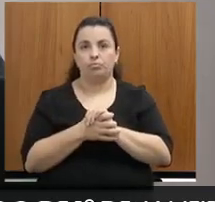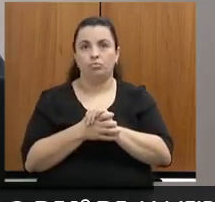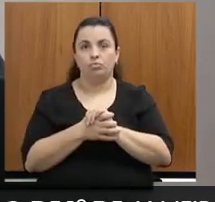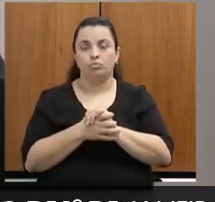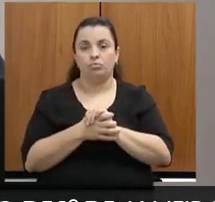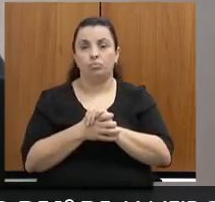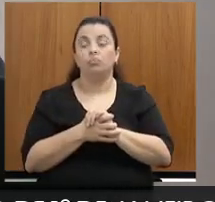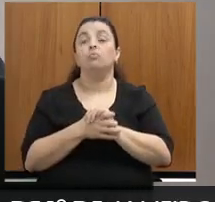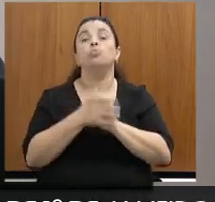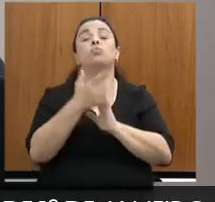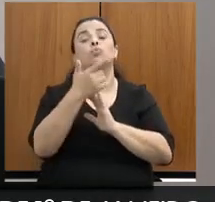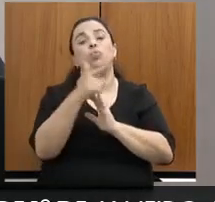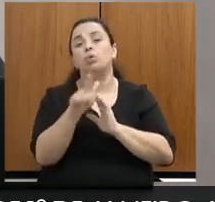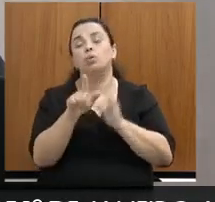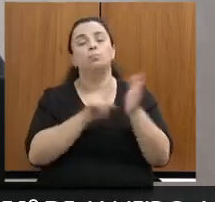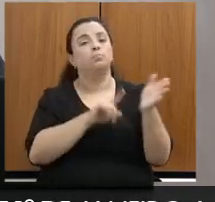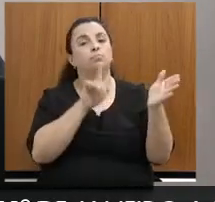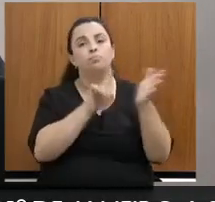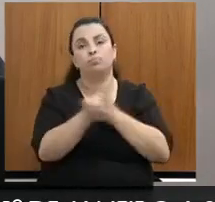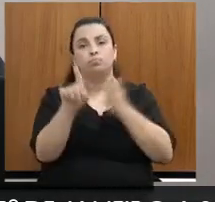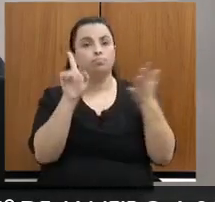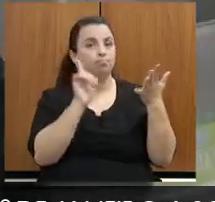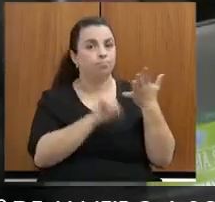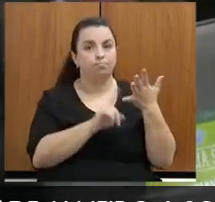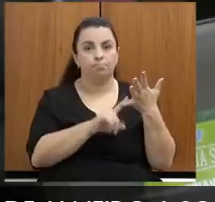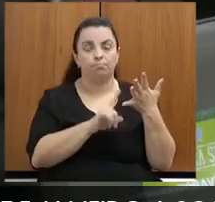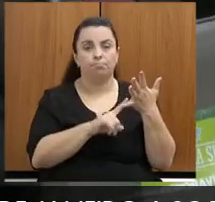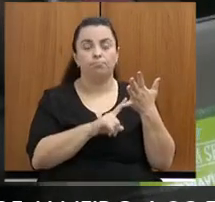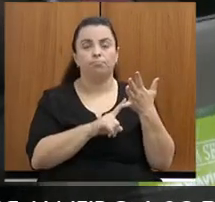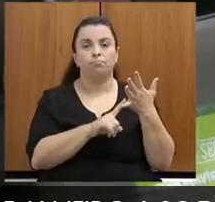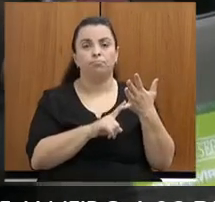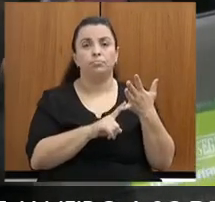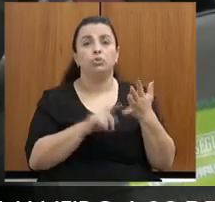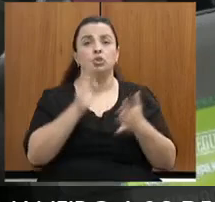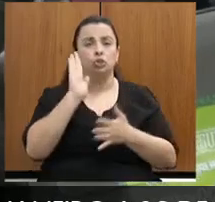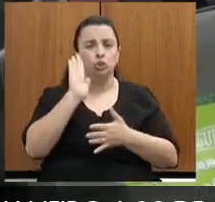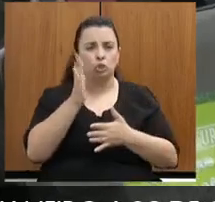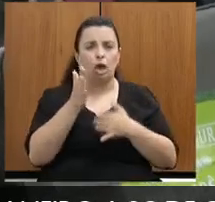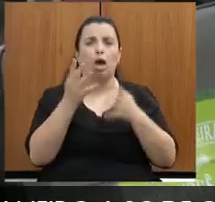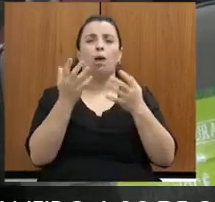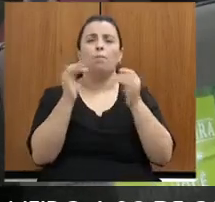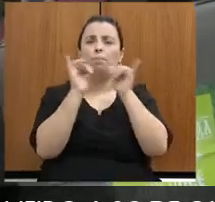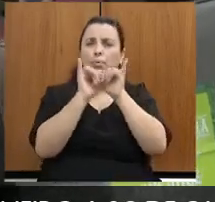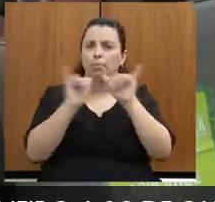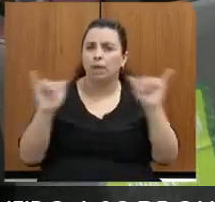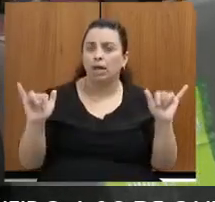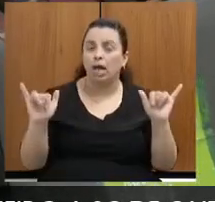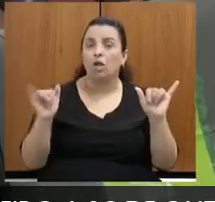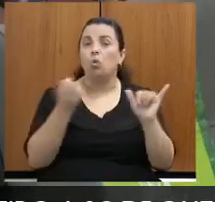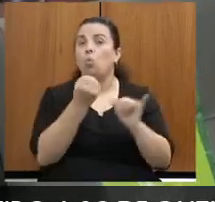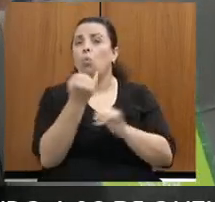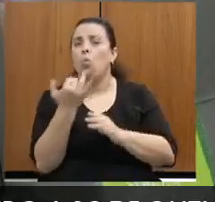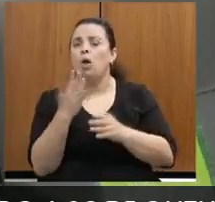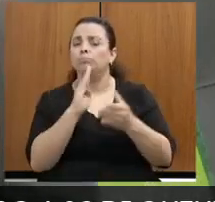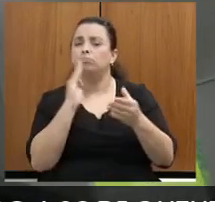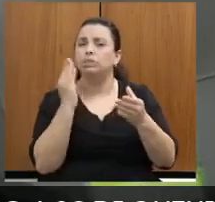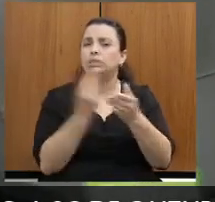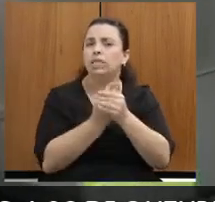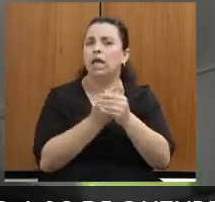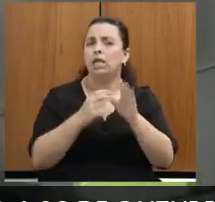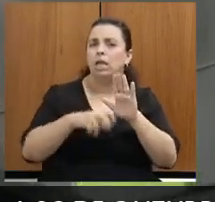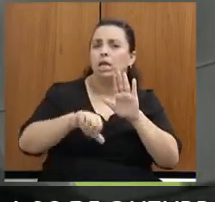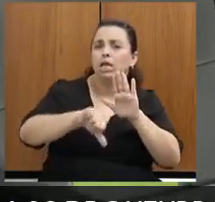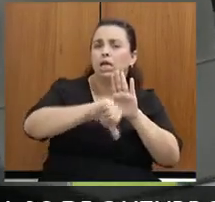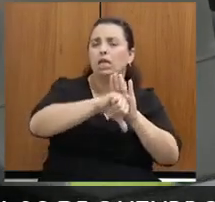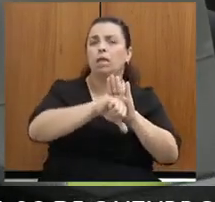a outra pergunta se foi publicado o número de inquéritos policiais instaurados e concluídos que envolva os crimes